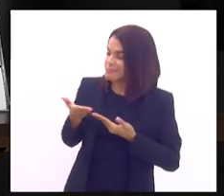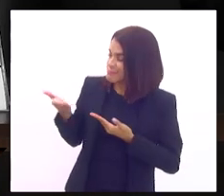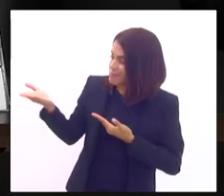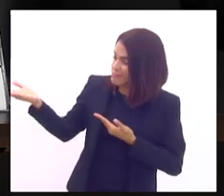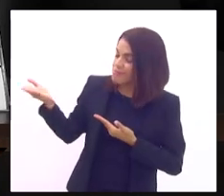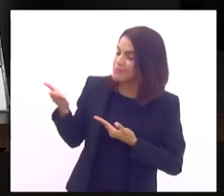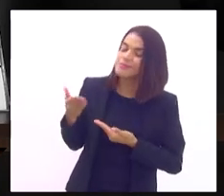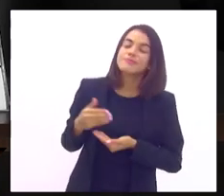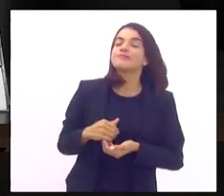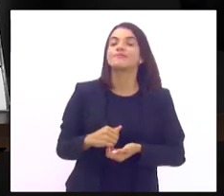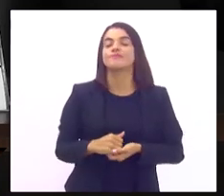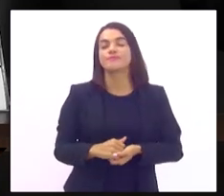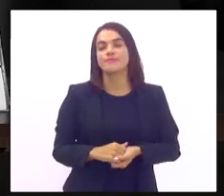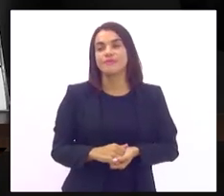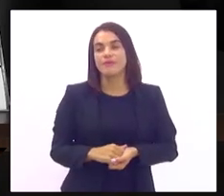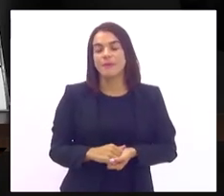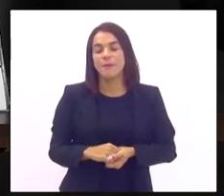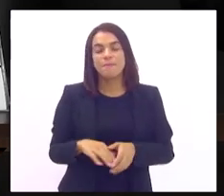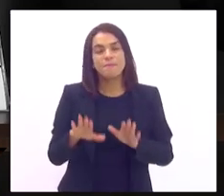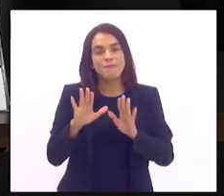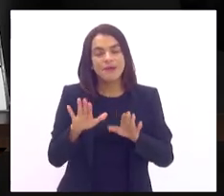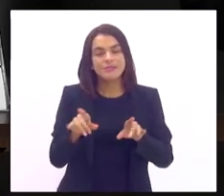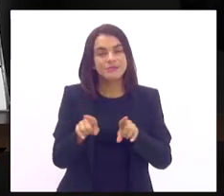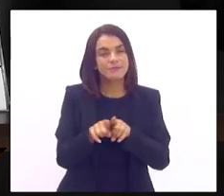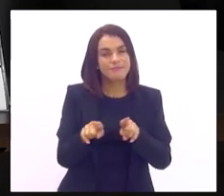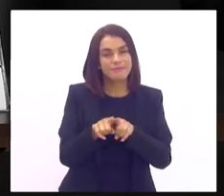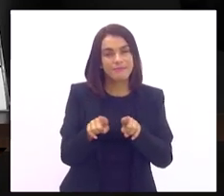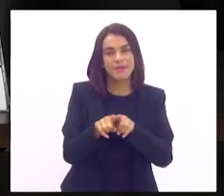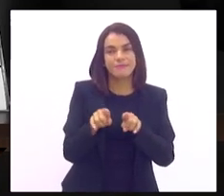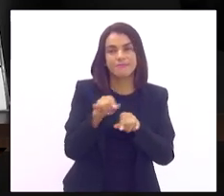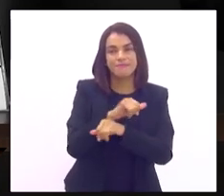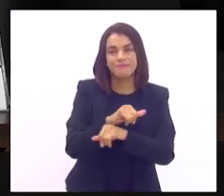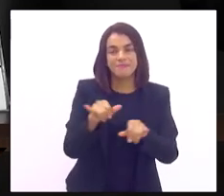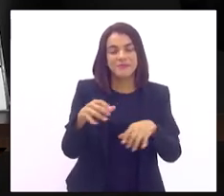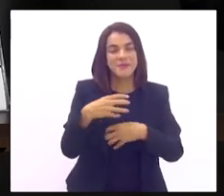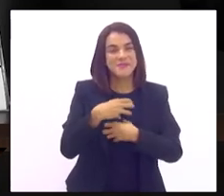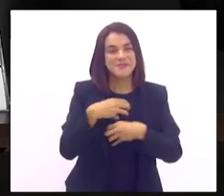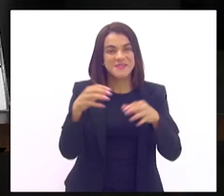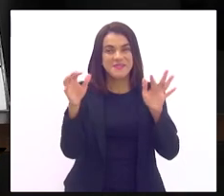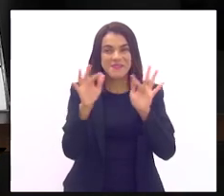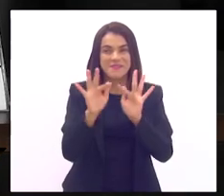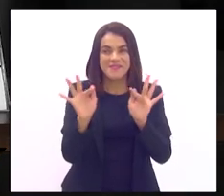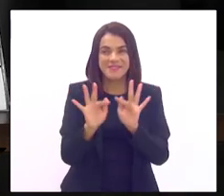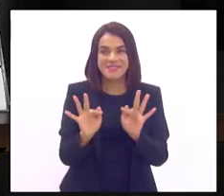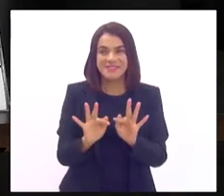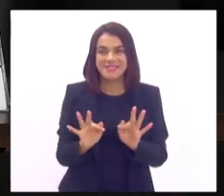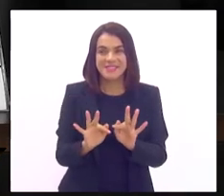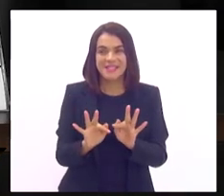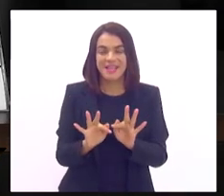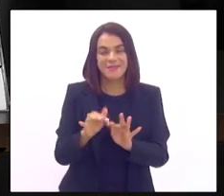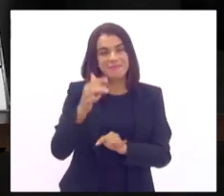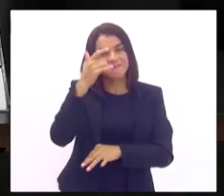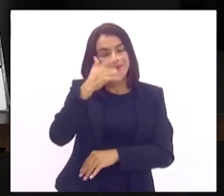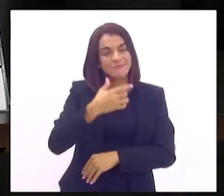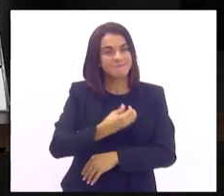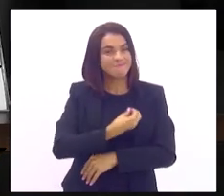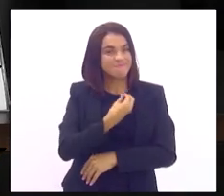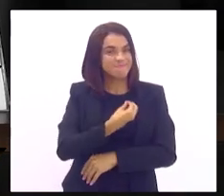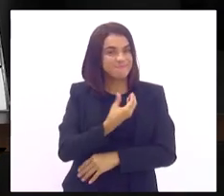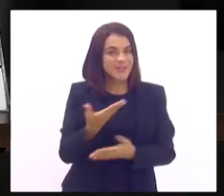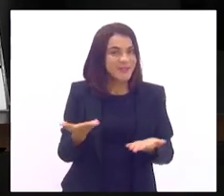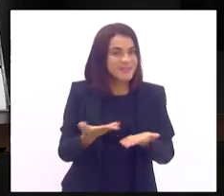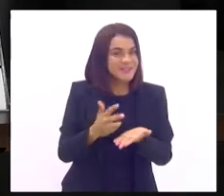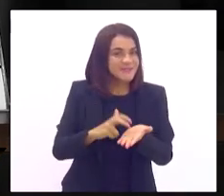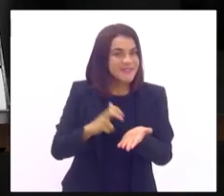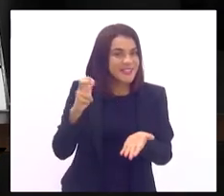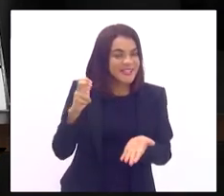todos, mas dizer também da felicidade que eu sinto por estar aqui nessa manhã, né,